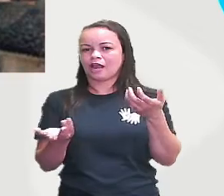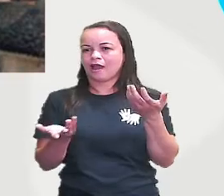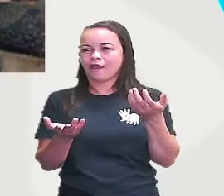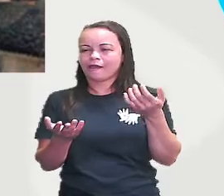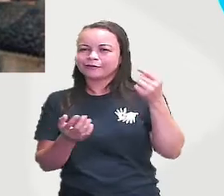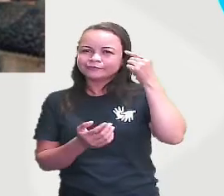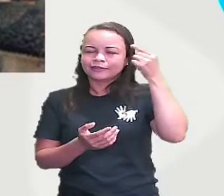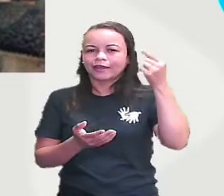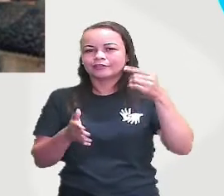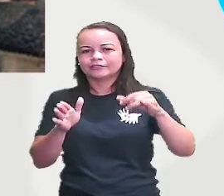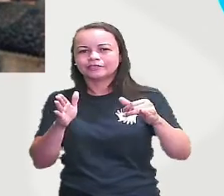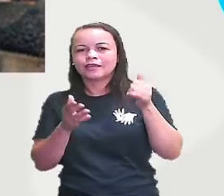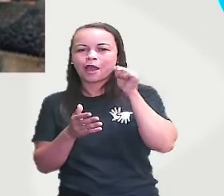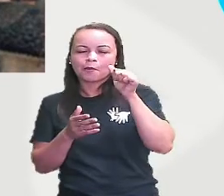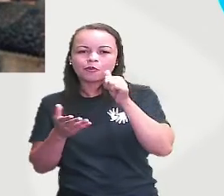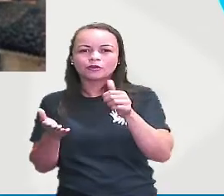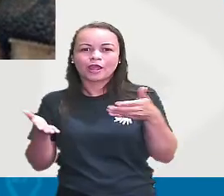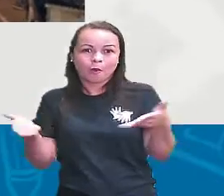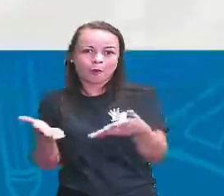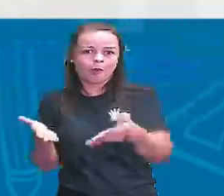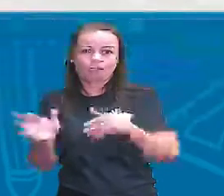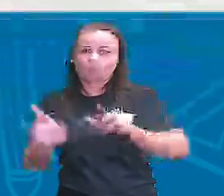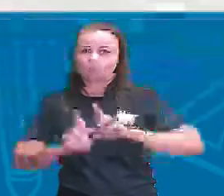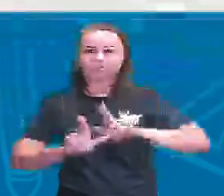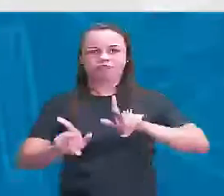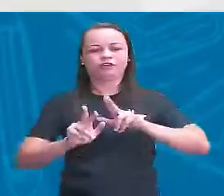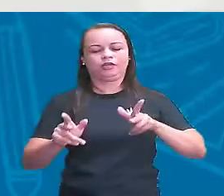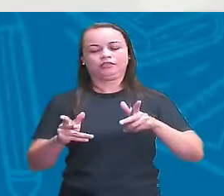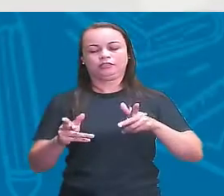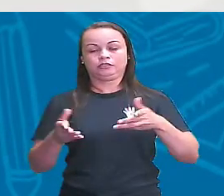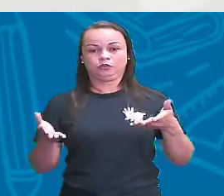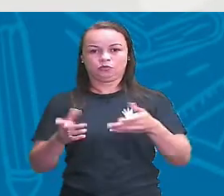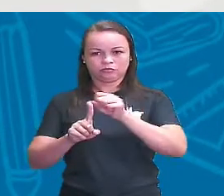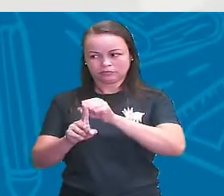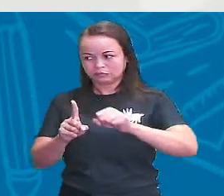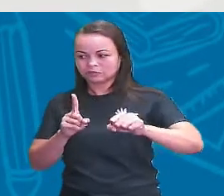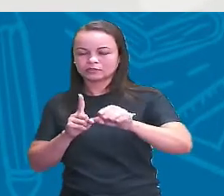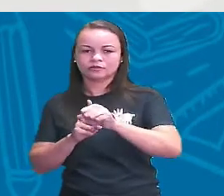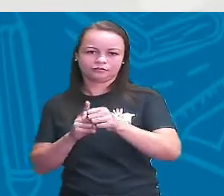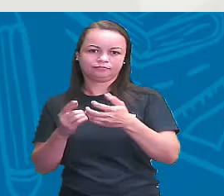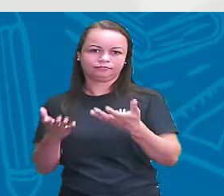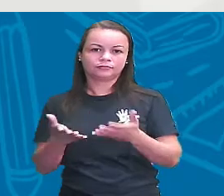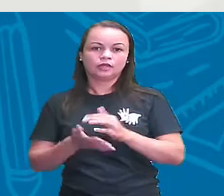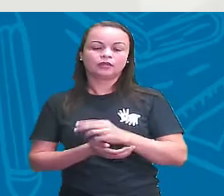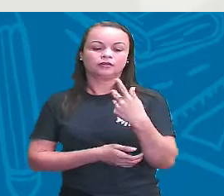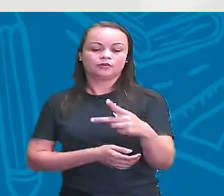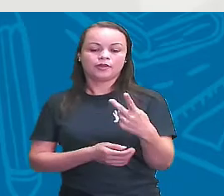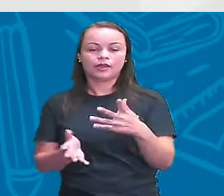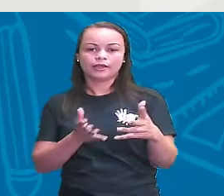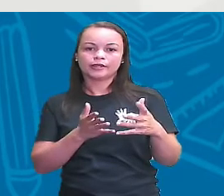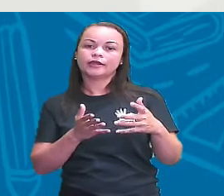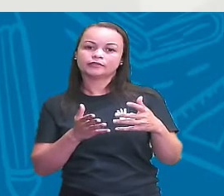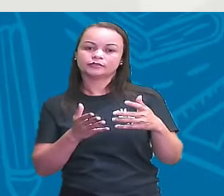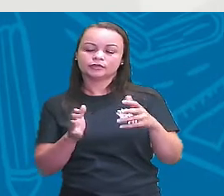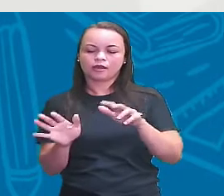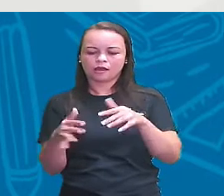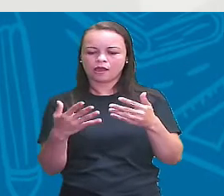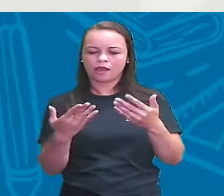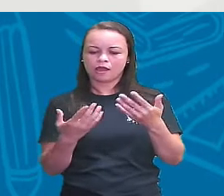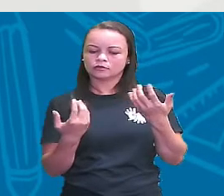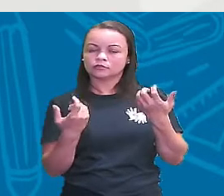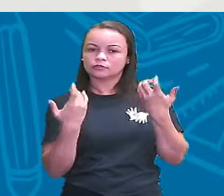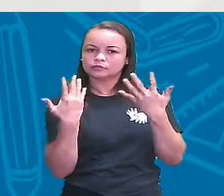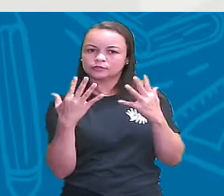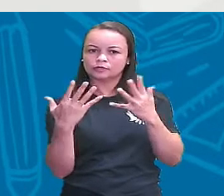mulheres tinham um grande prestígio social nessa sociedade, certo? Então, essa cerimônia representa isso, o